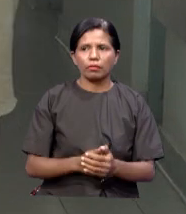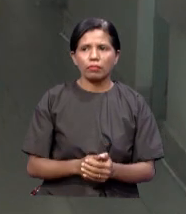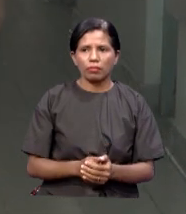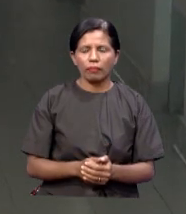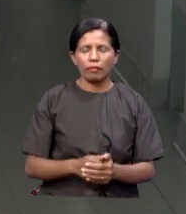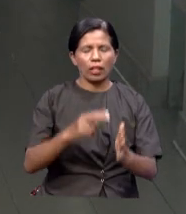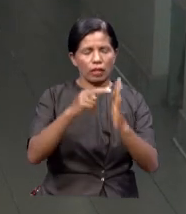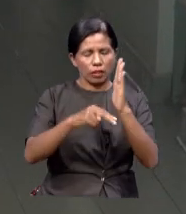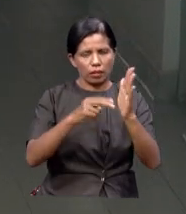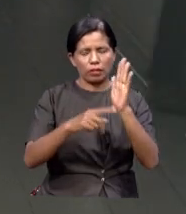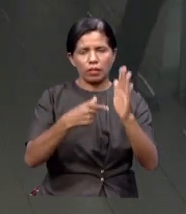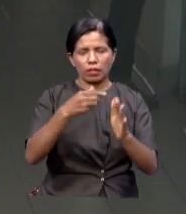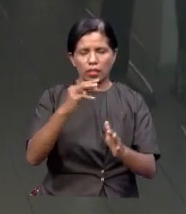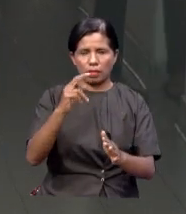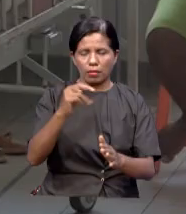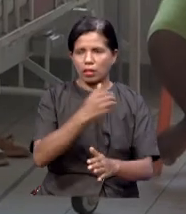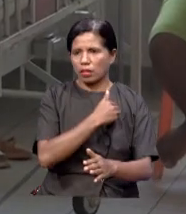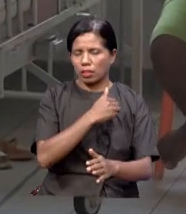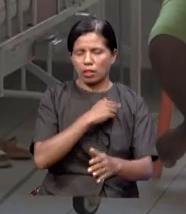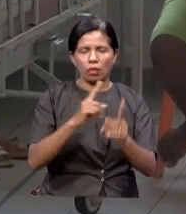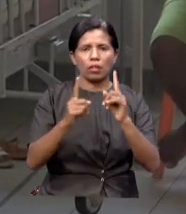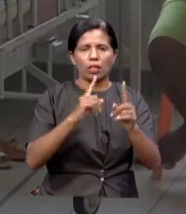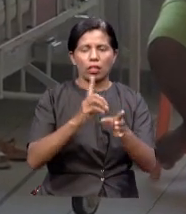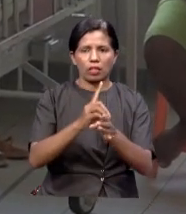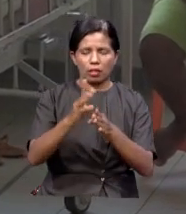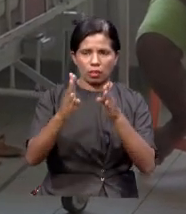notícia é pública, Jemen se deu confirma o diretor